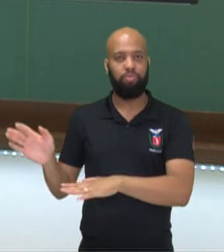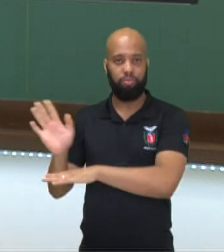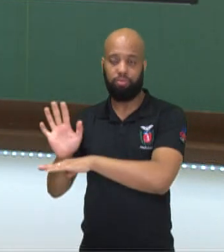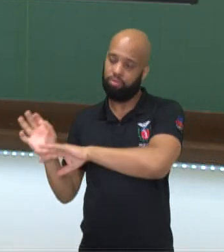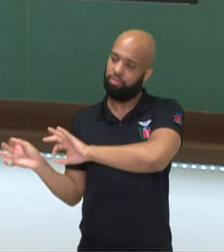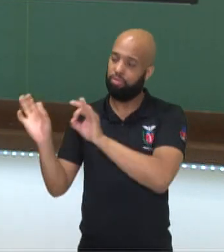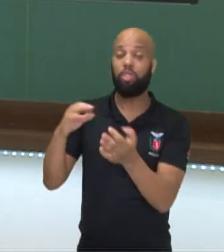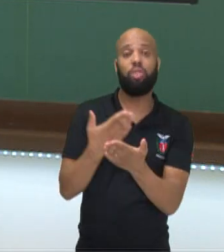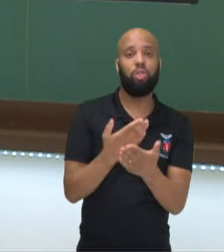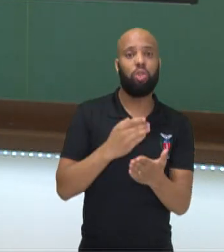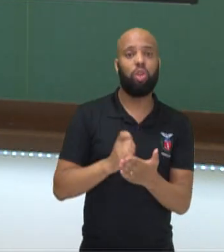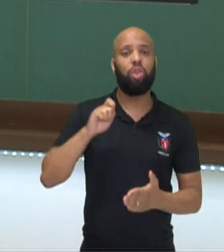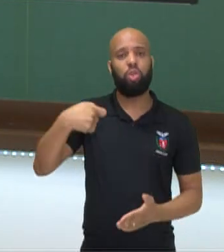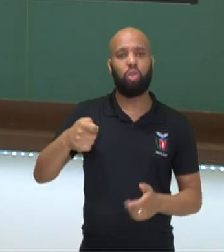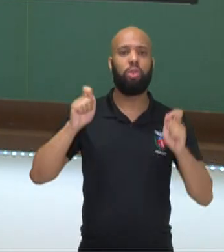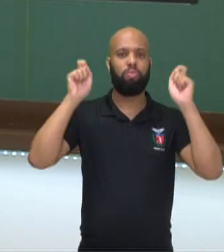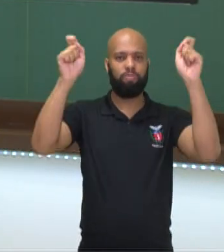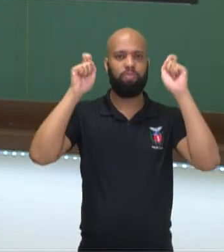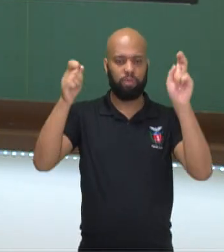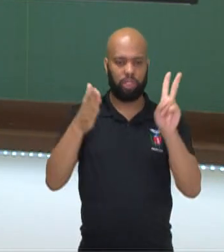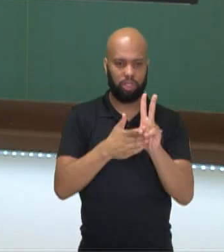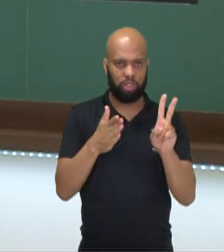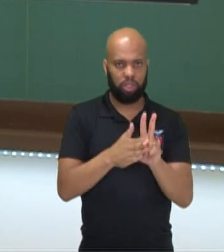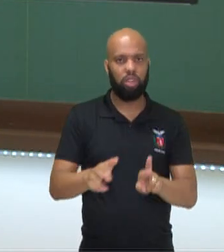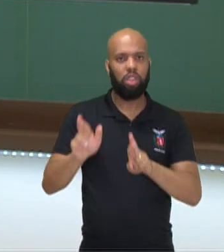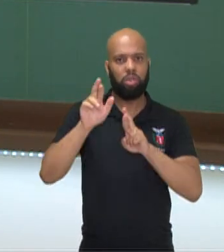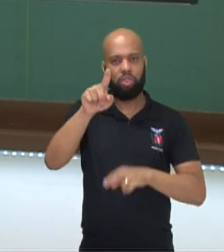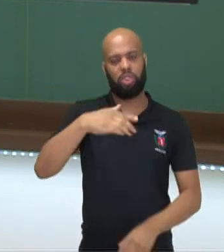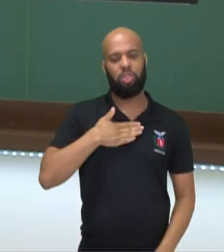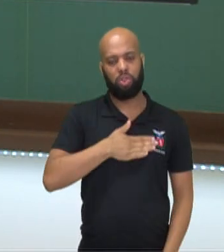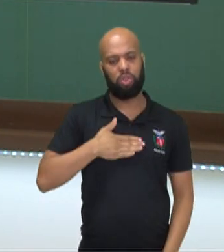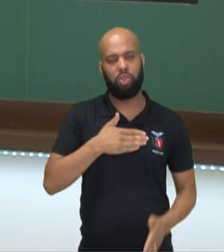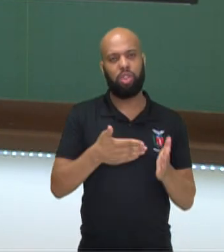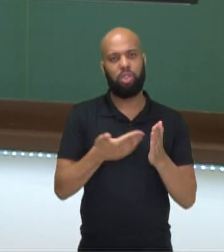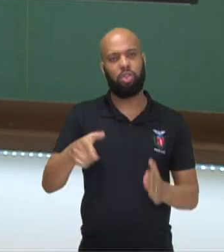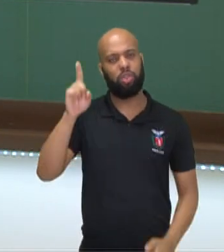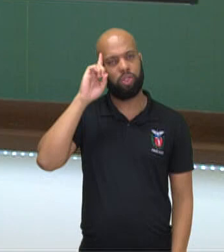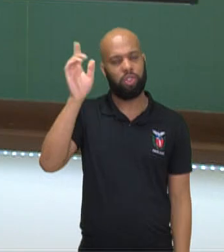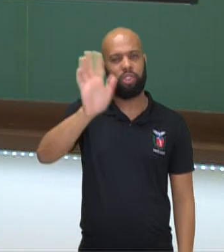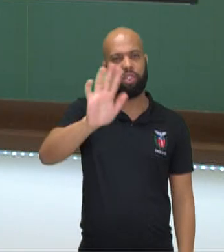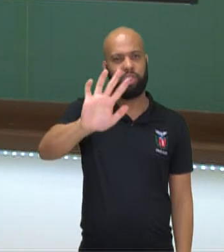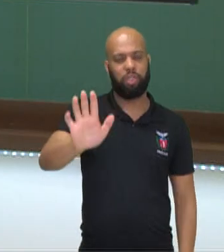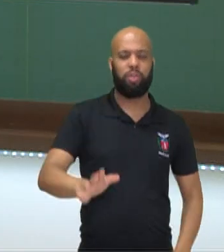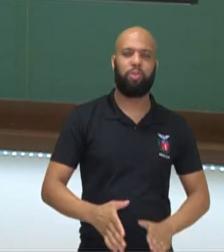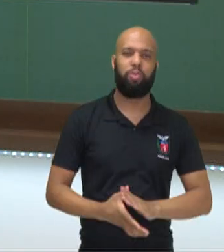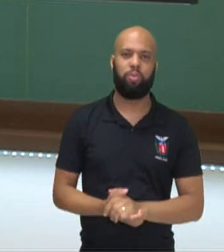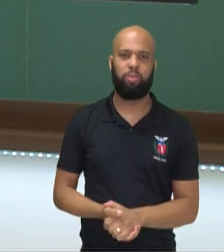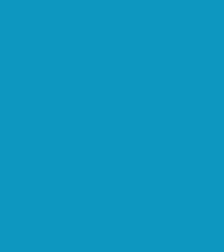Neste vídeo, nós falamos sobre movimento indígena. Espero que vocês tenham gostado. Até breve!